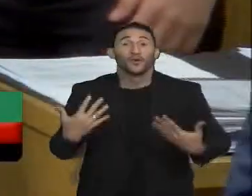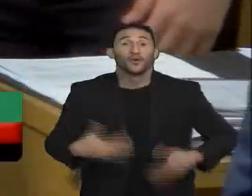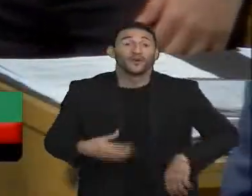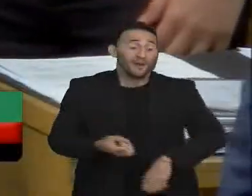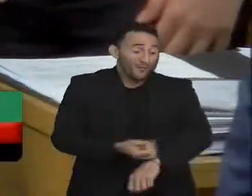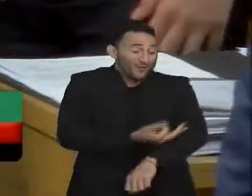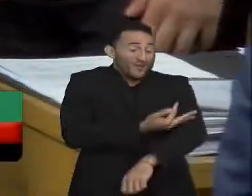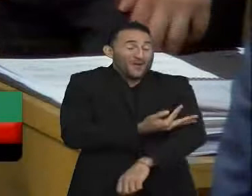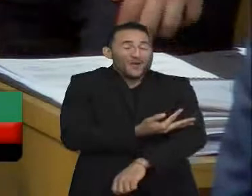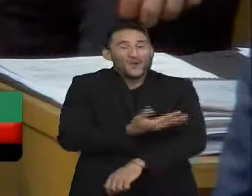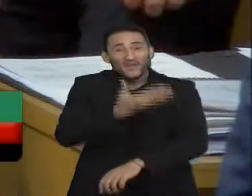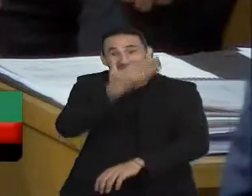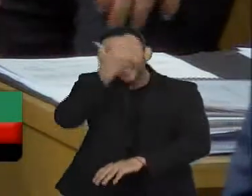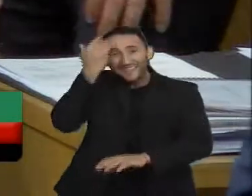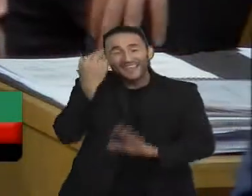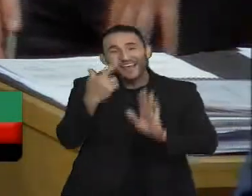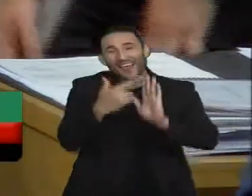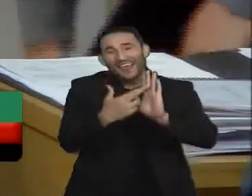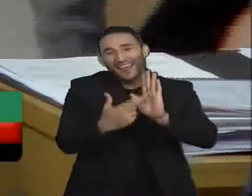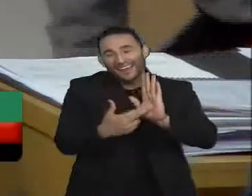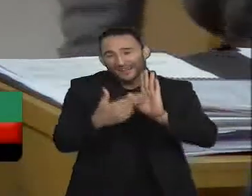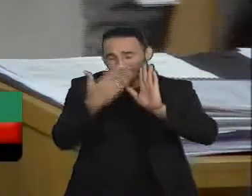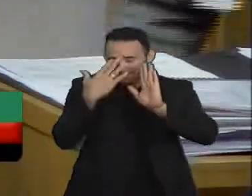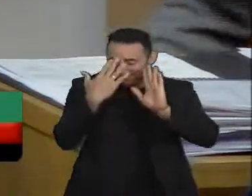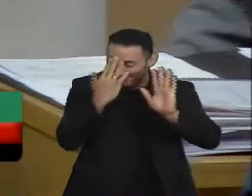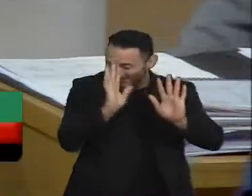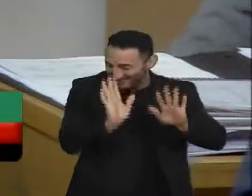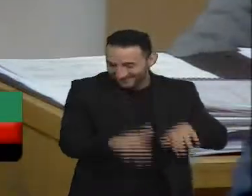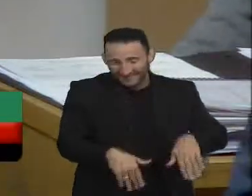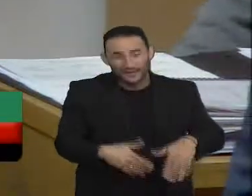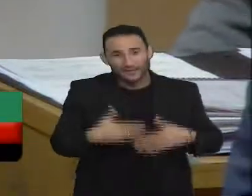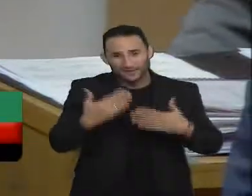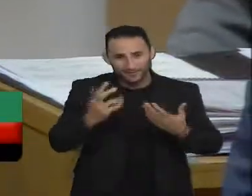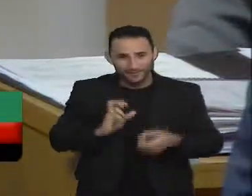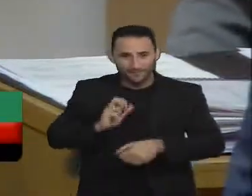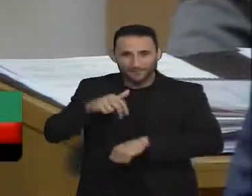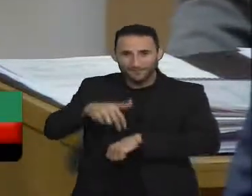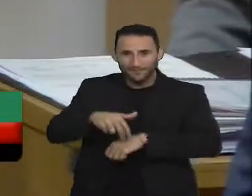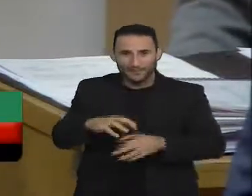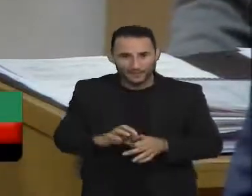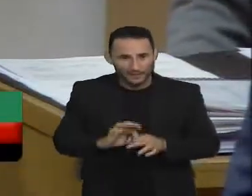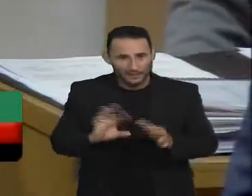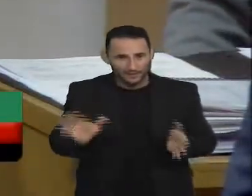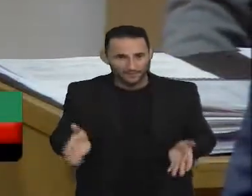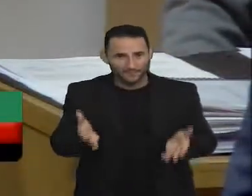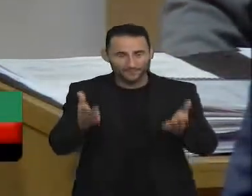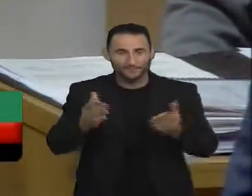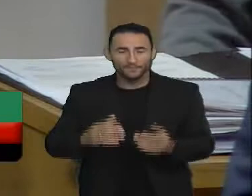até esqueci os protocolos. Tribuna está à sua disposição, vereador.